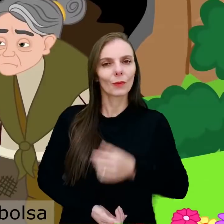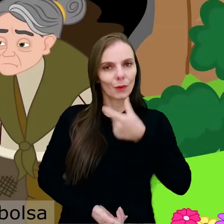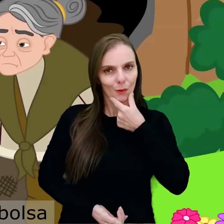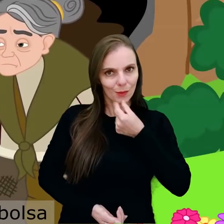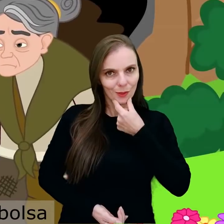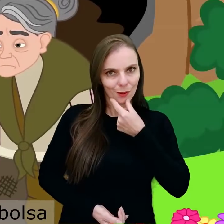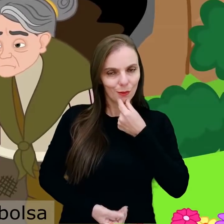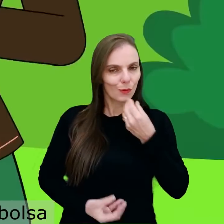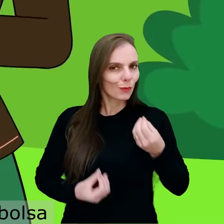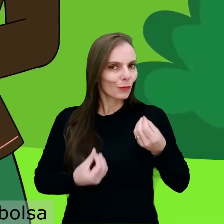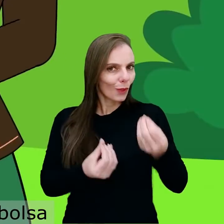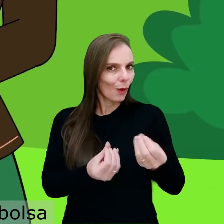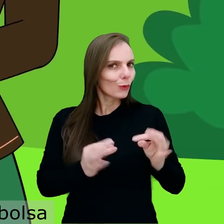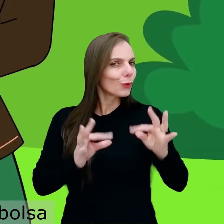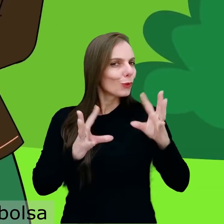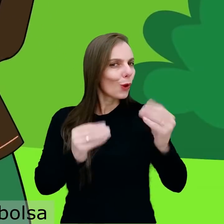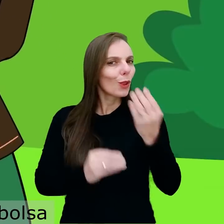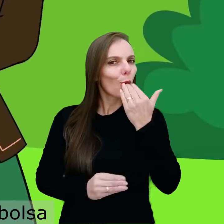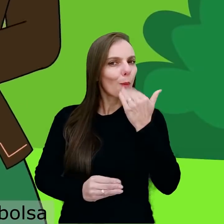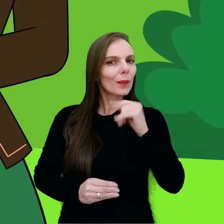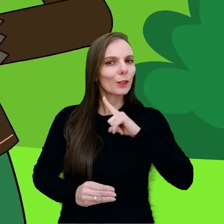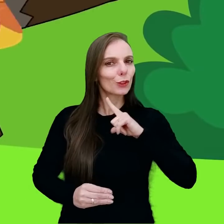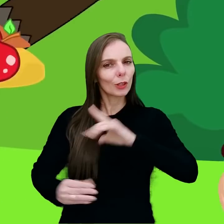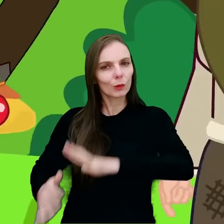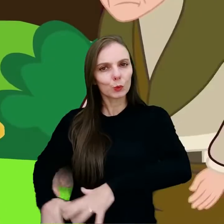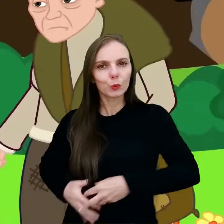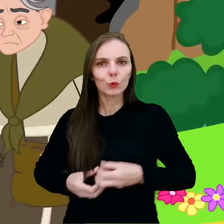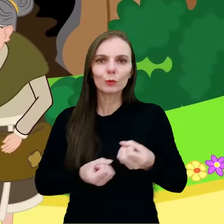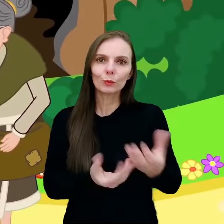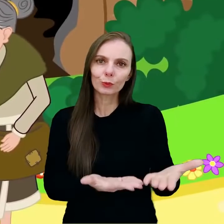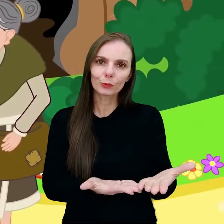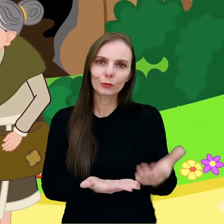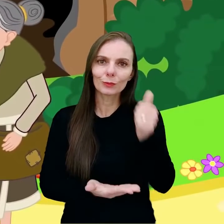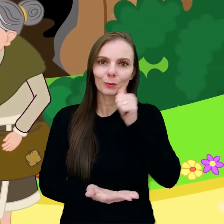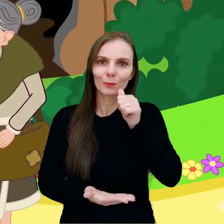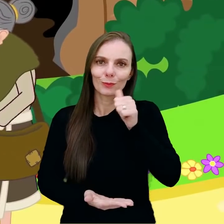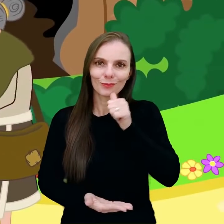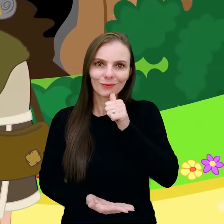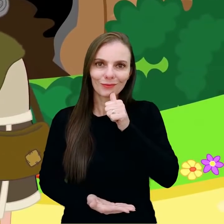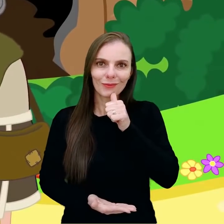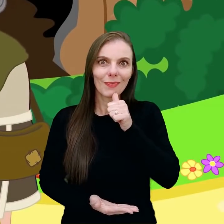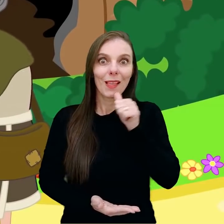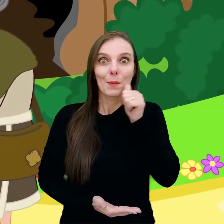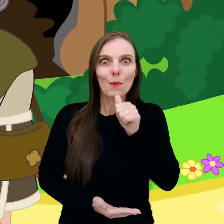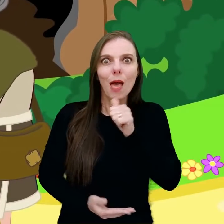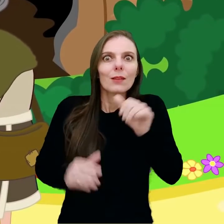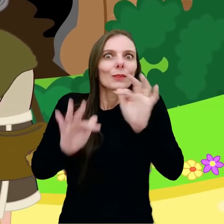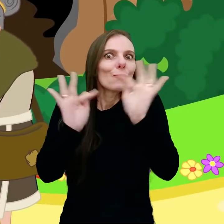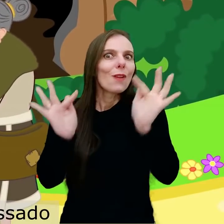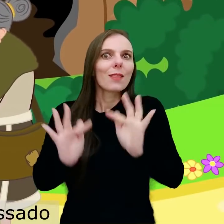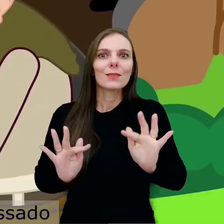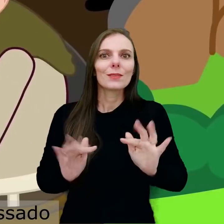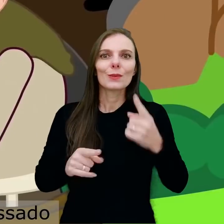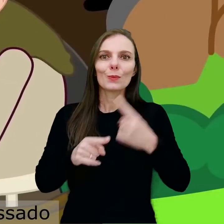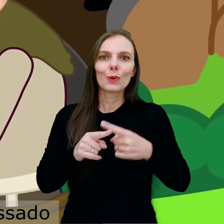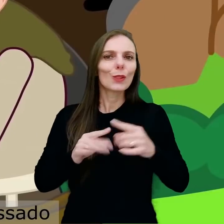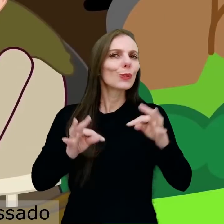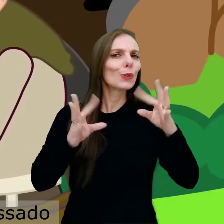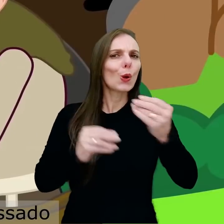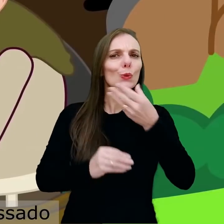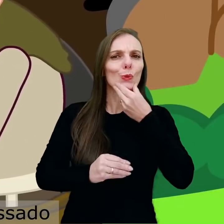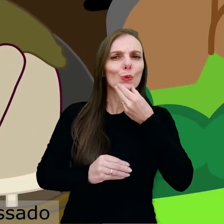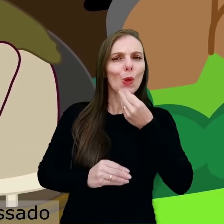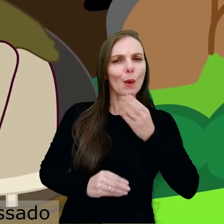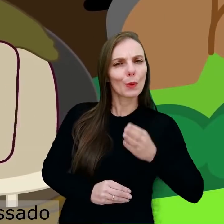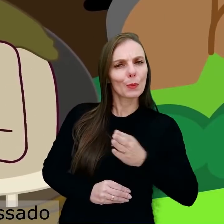jovem deu toda a comida que tinha em sua bolsa para a velha senhora. E ela ficou muito feliz, pois os homens que